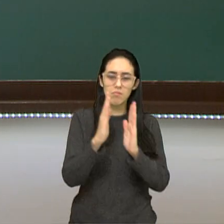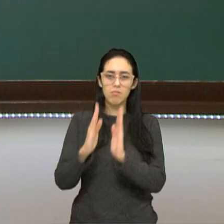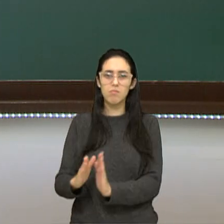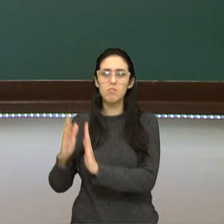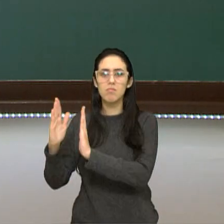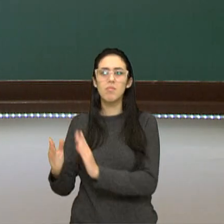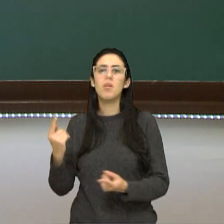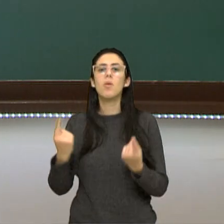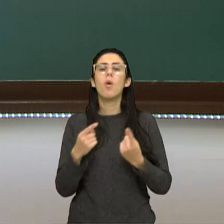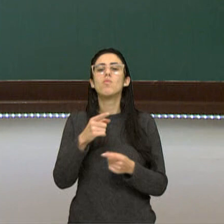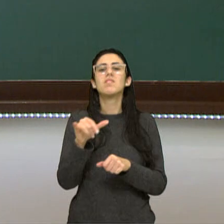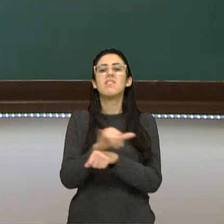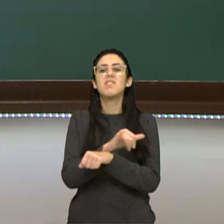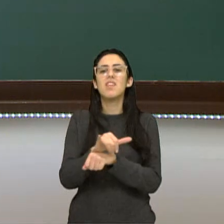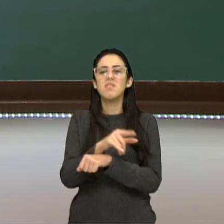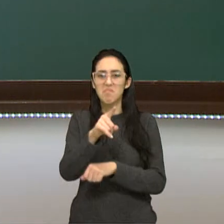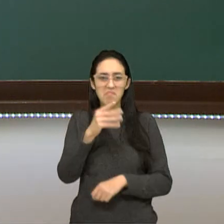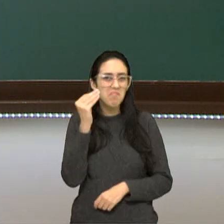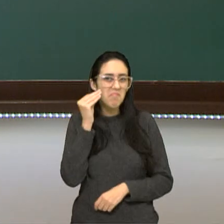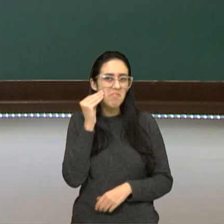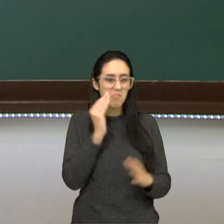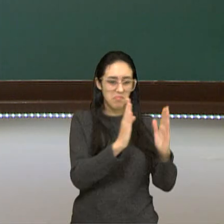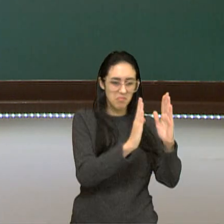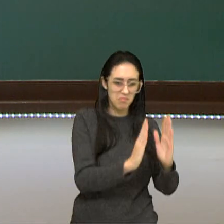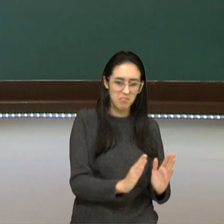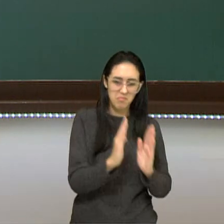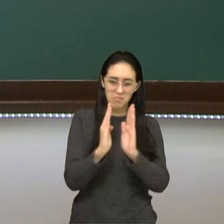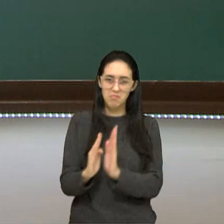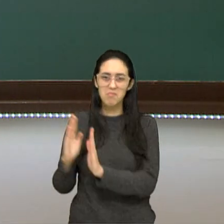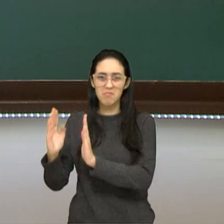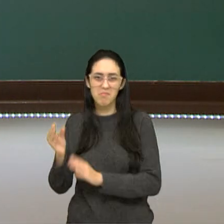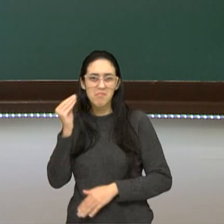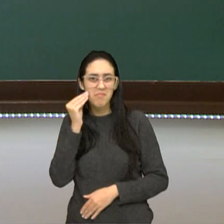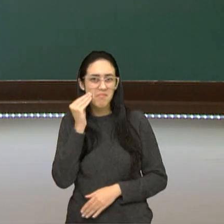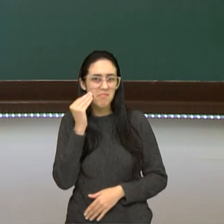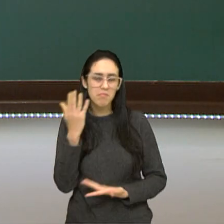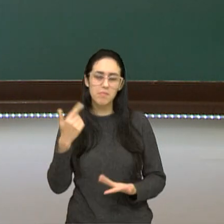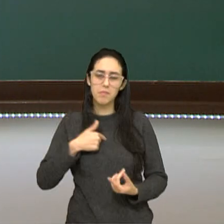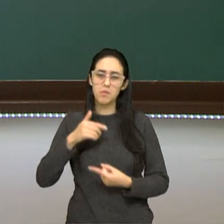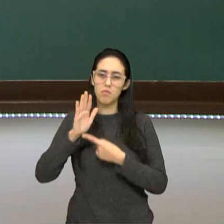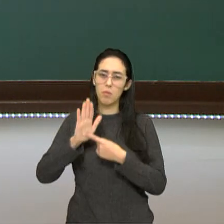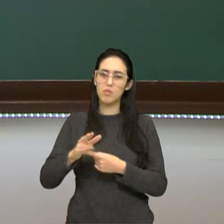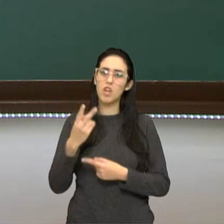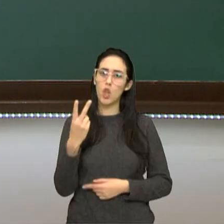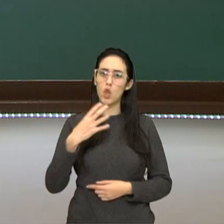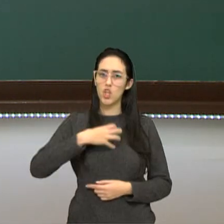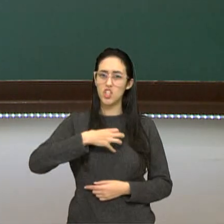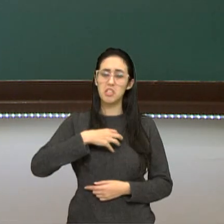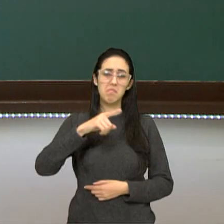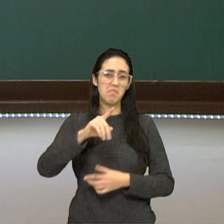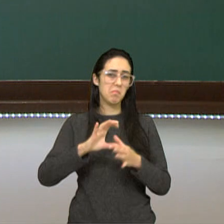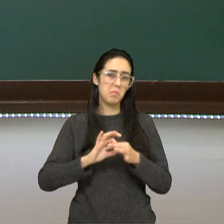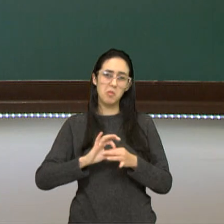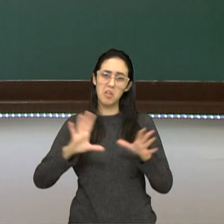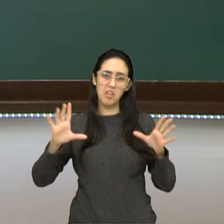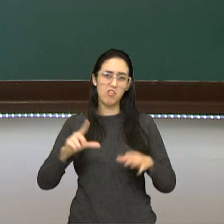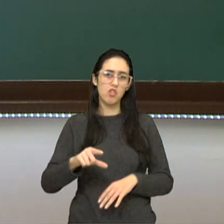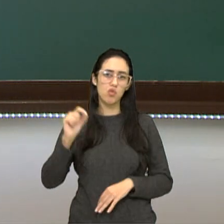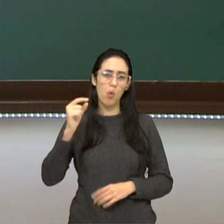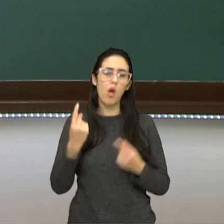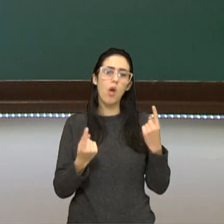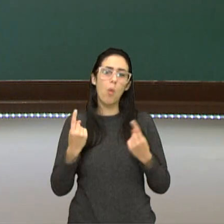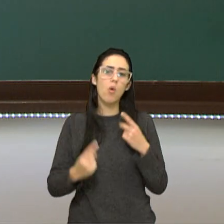outra? Experimentou colocar uma embaixo da outra para ver se fica melhor para você? Vou mostrar as duas formas, tá? O que fica mais confortável, aquilo que ficou